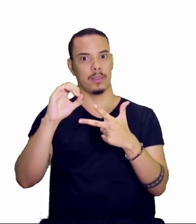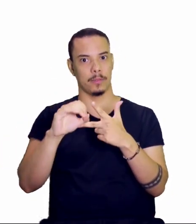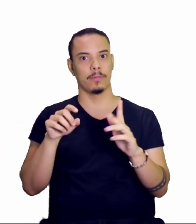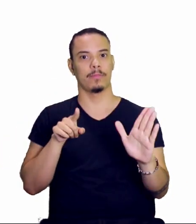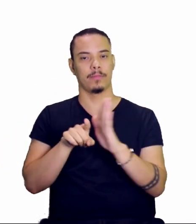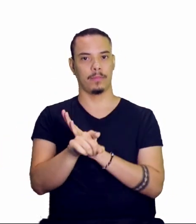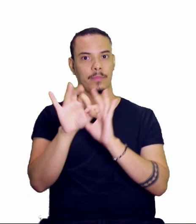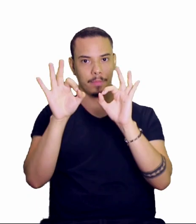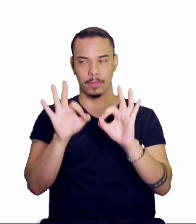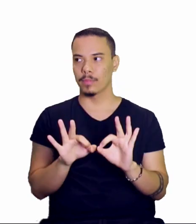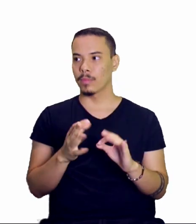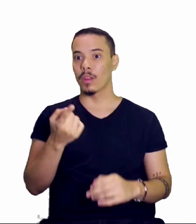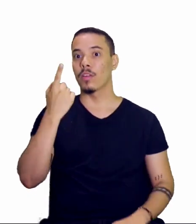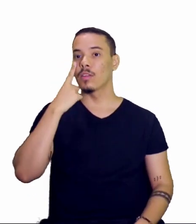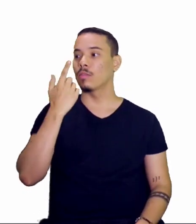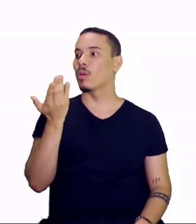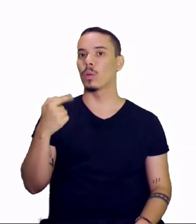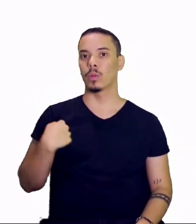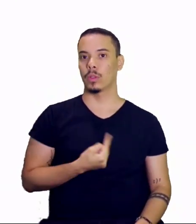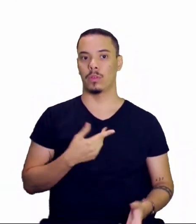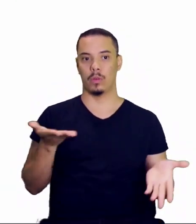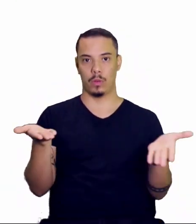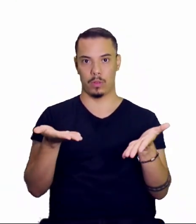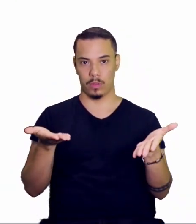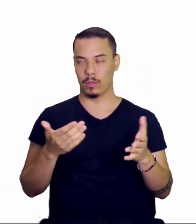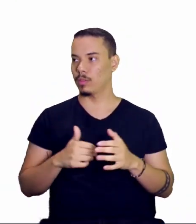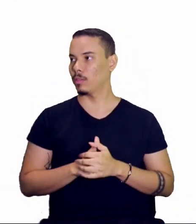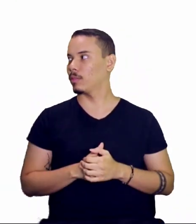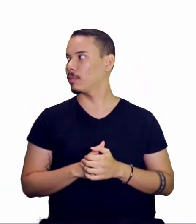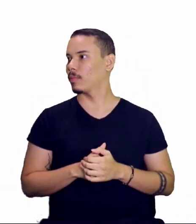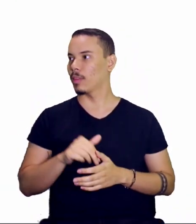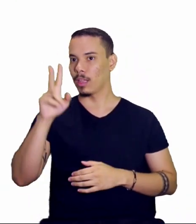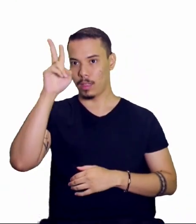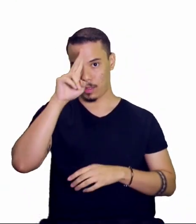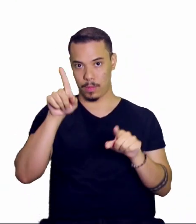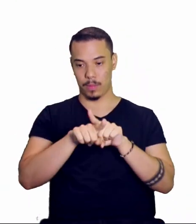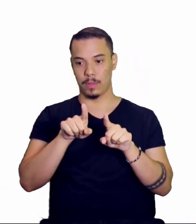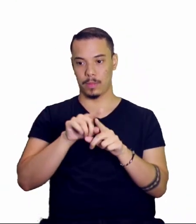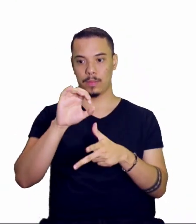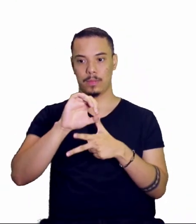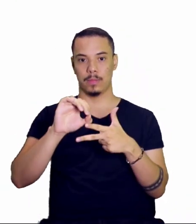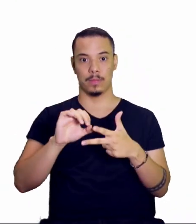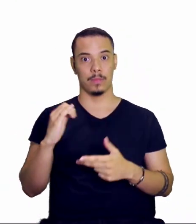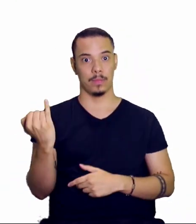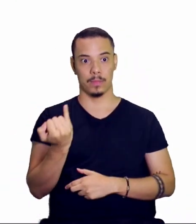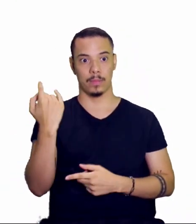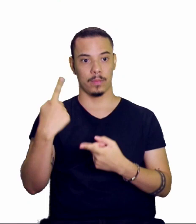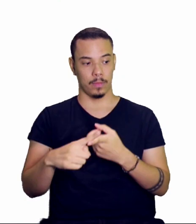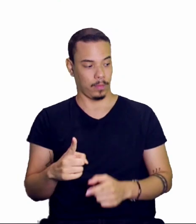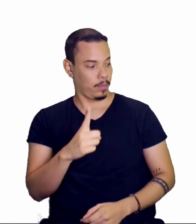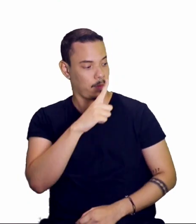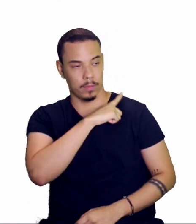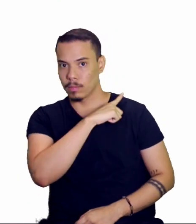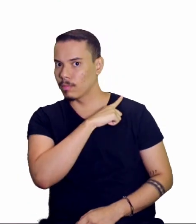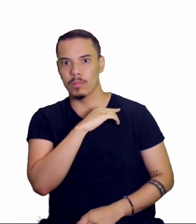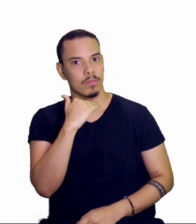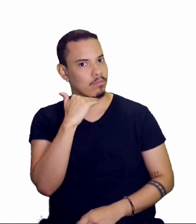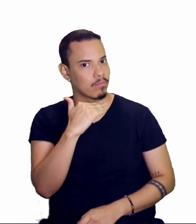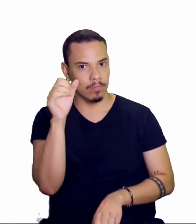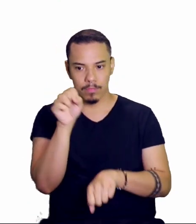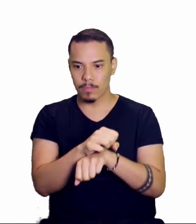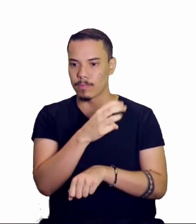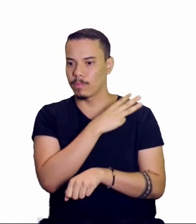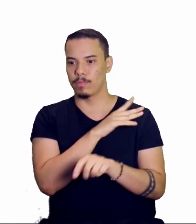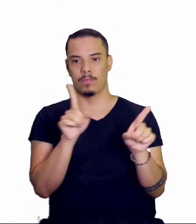Enem. Certo? E vamos ver qual é a nossa de hoje, olha só. E lembrando, né, desde que o Enem é importante, né? Exato. Porque começa no primeiro ano. Não adianta esperar o terceiro